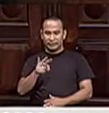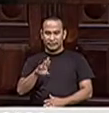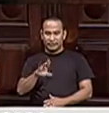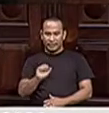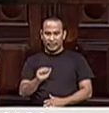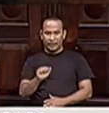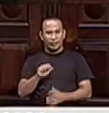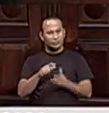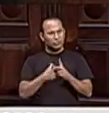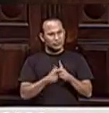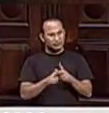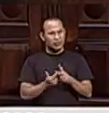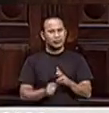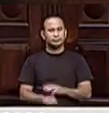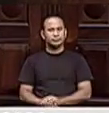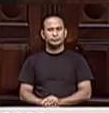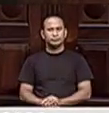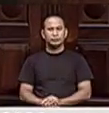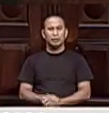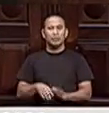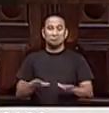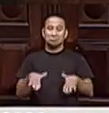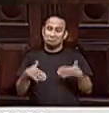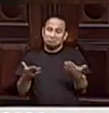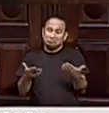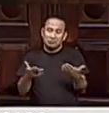E aí, por maioria,